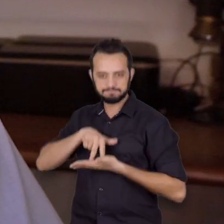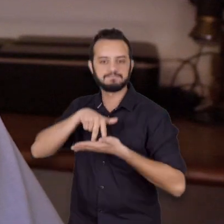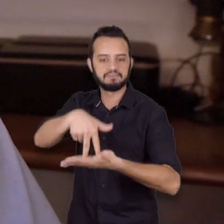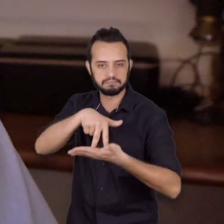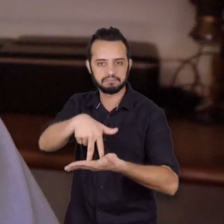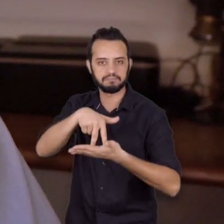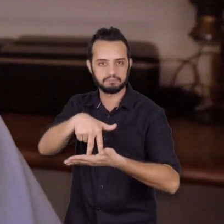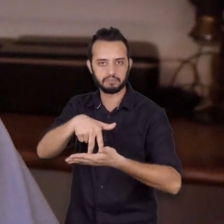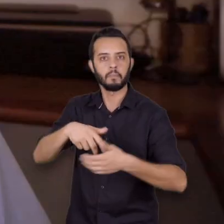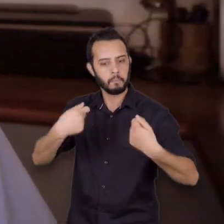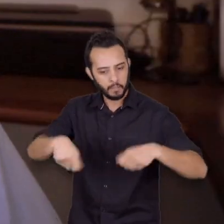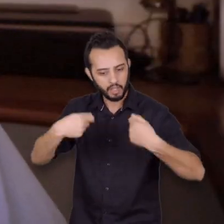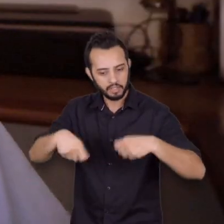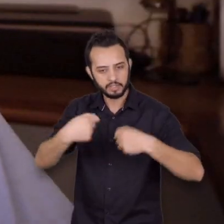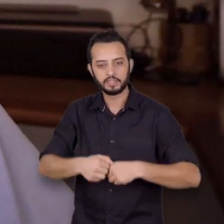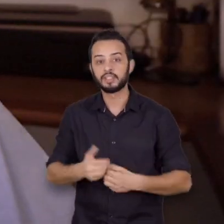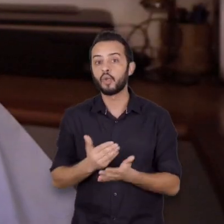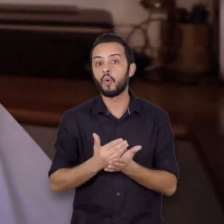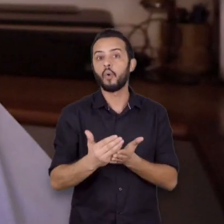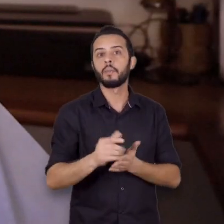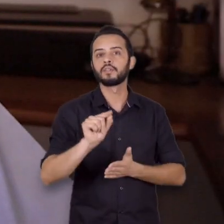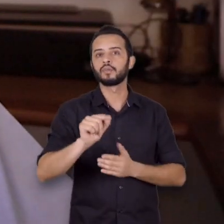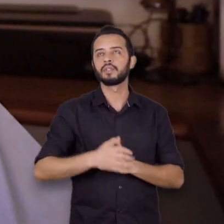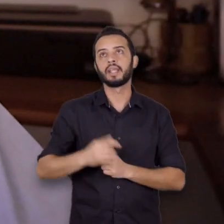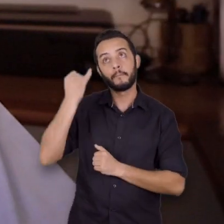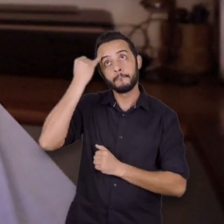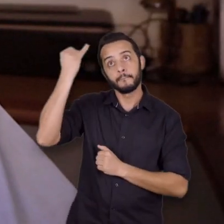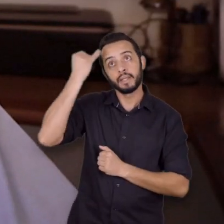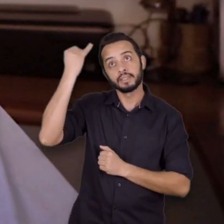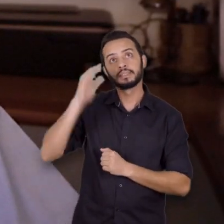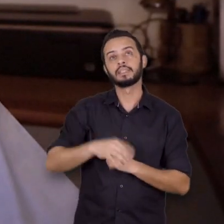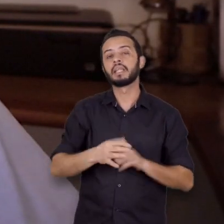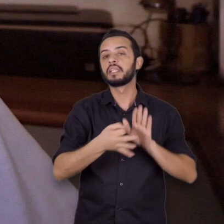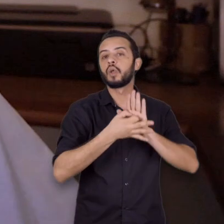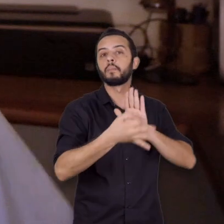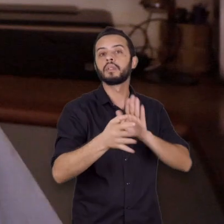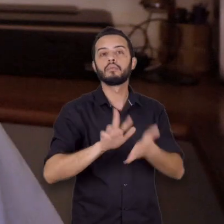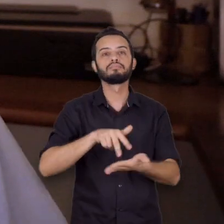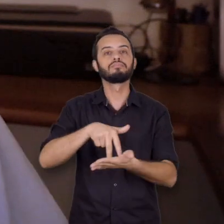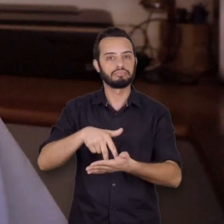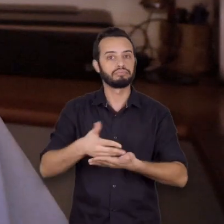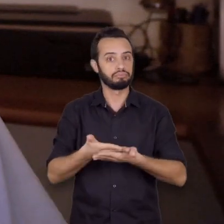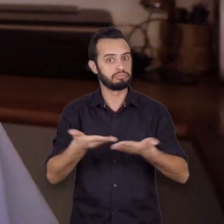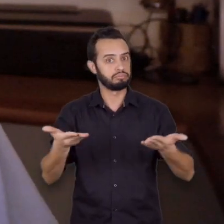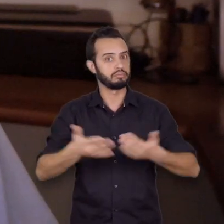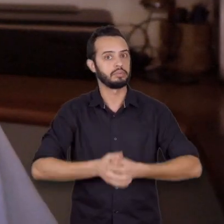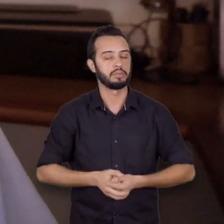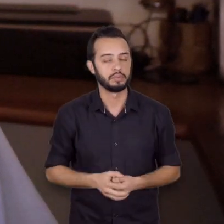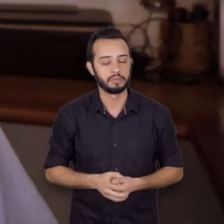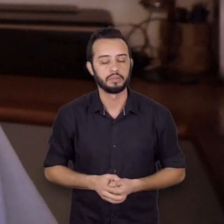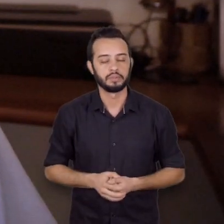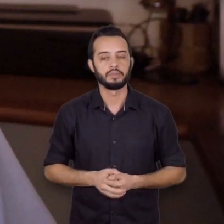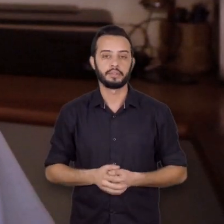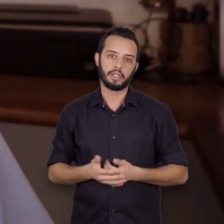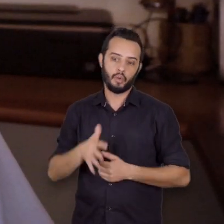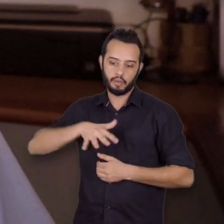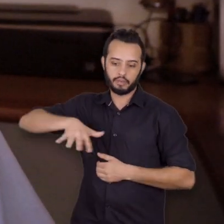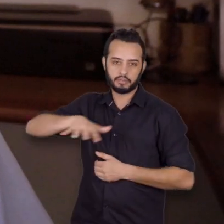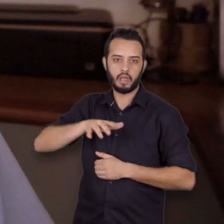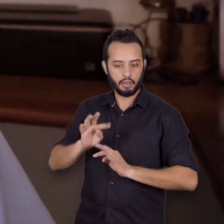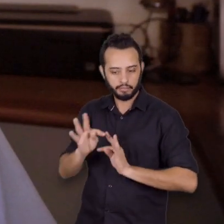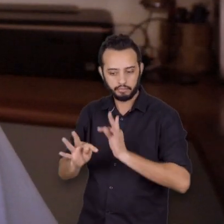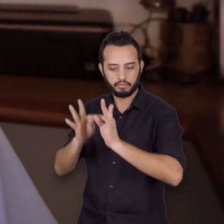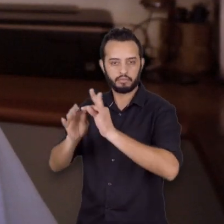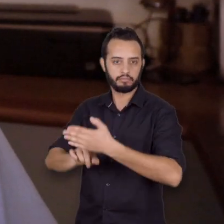seja mais ativa e passe a desenvolver coisas, a se posicionar, né, nesse mundo